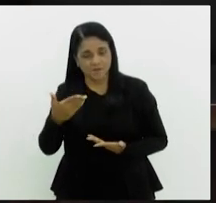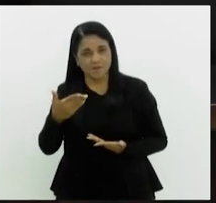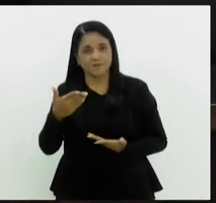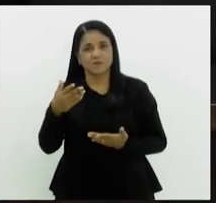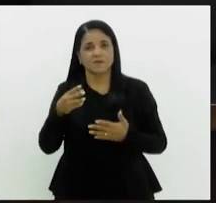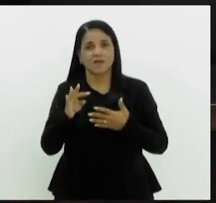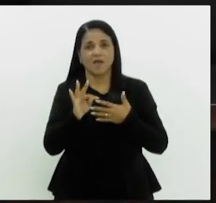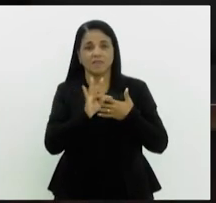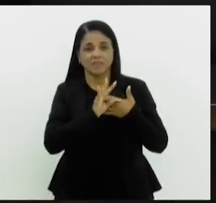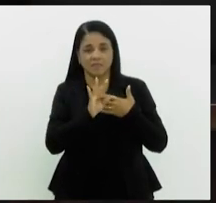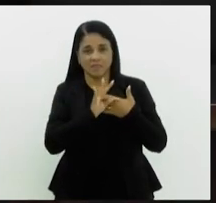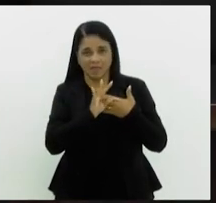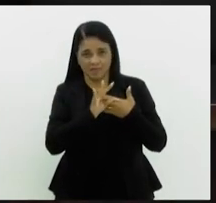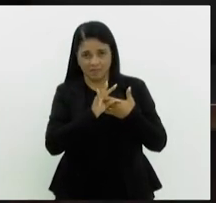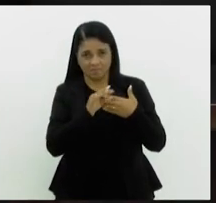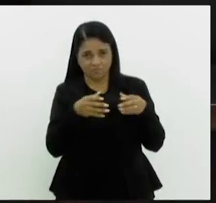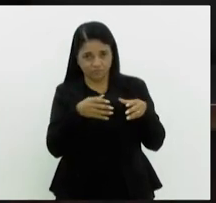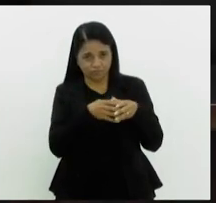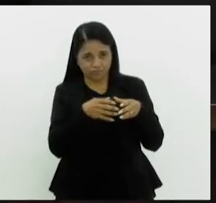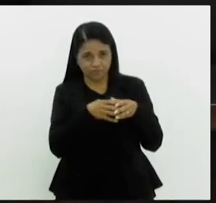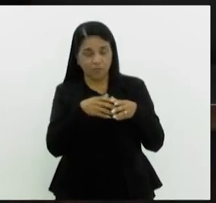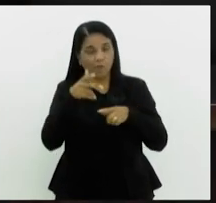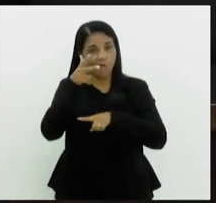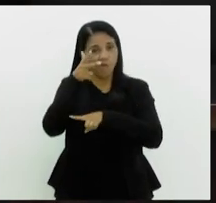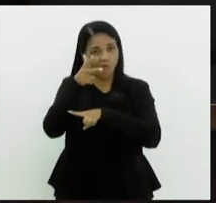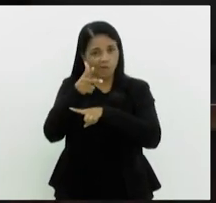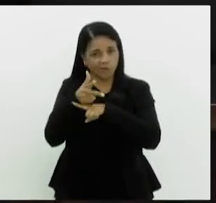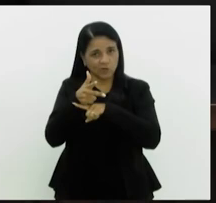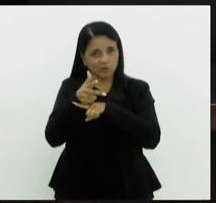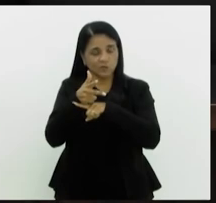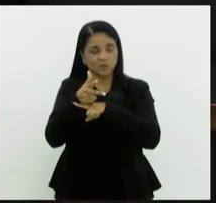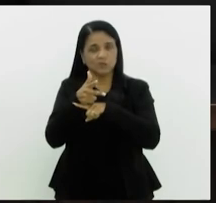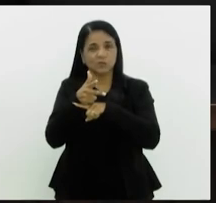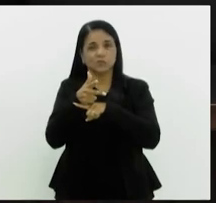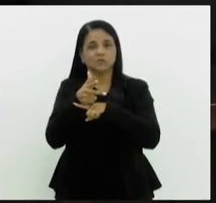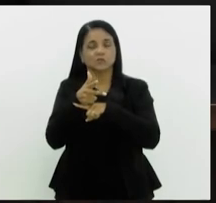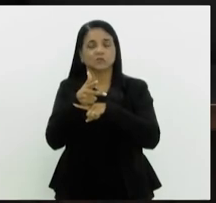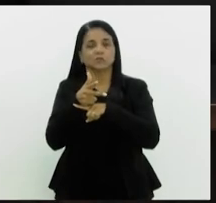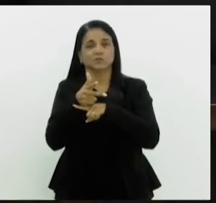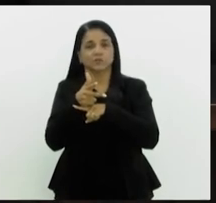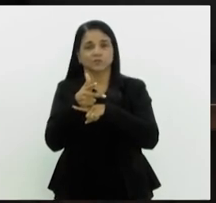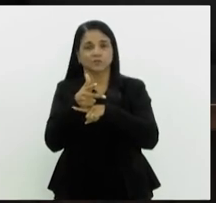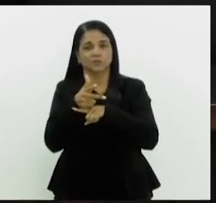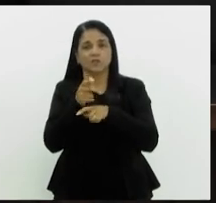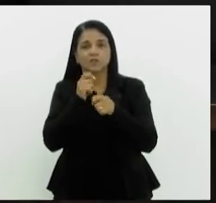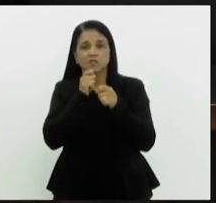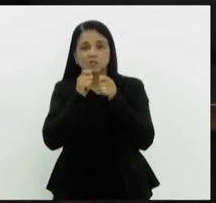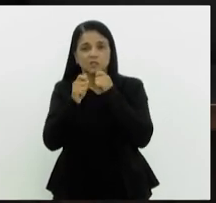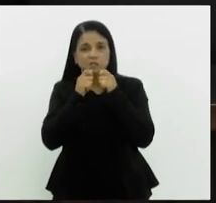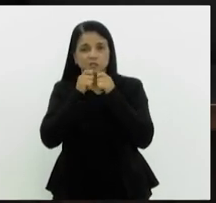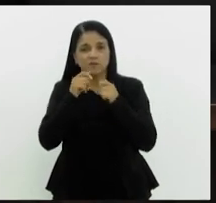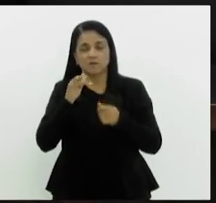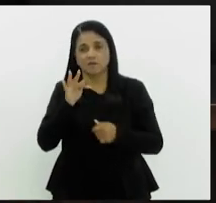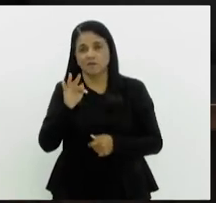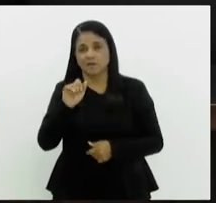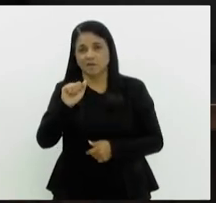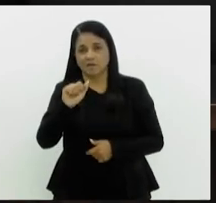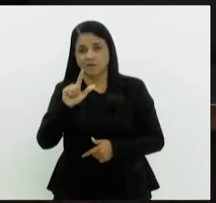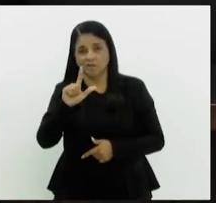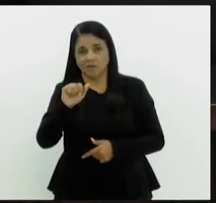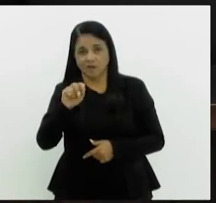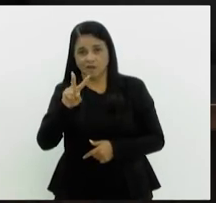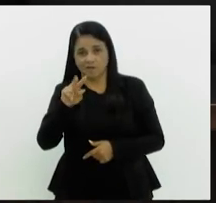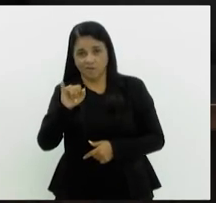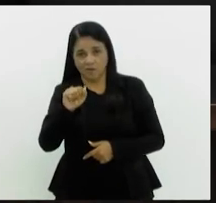técnica já coloque o vídeo à disposição que deixamos, o vídeo da jornalista Flávia Oliveira, que temos